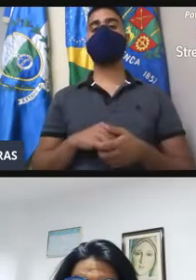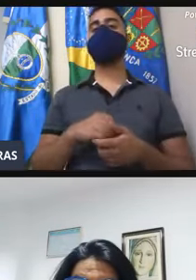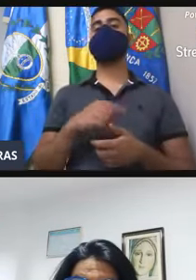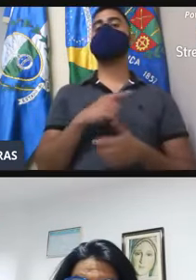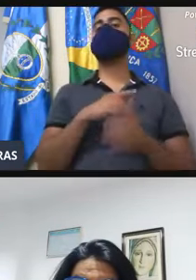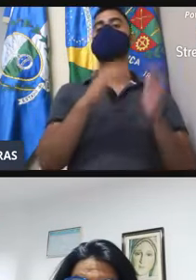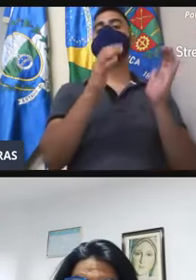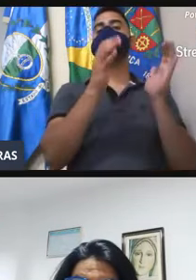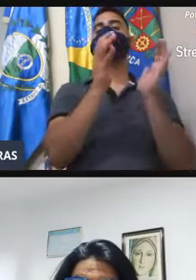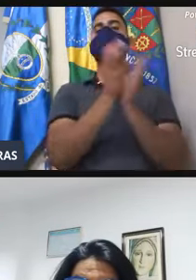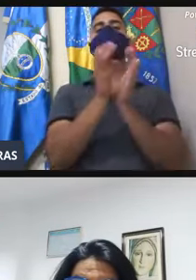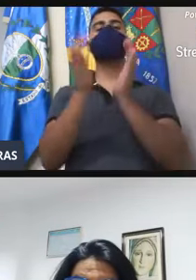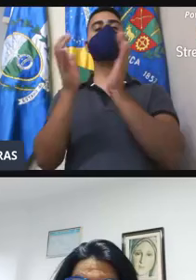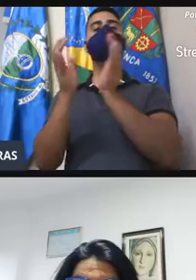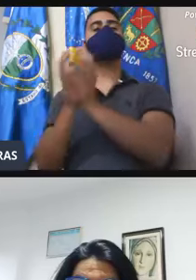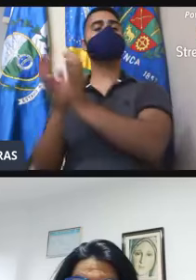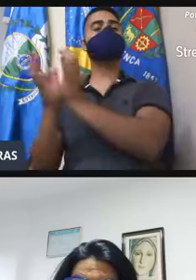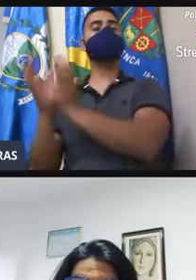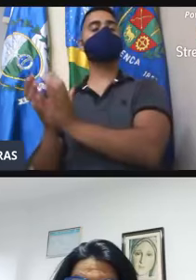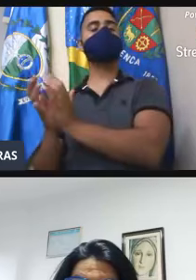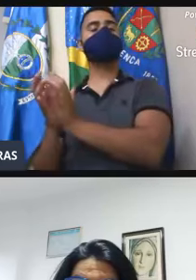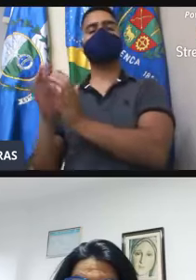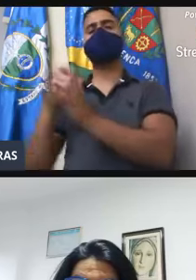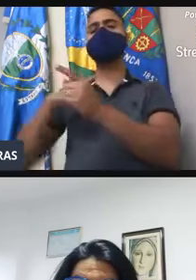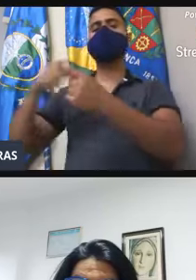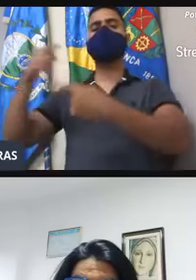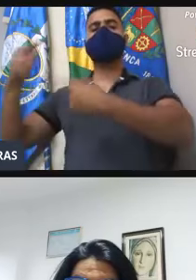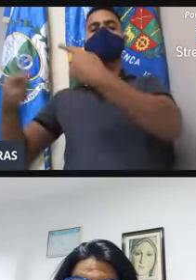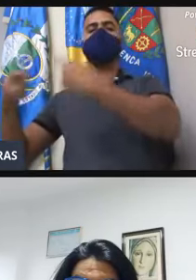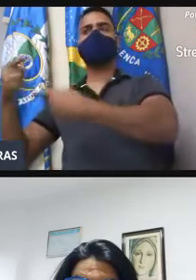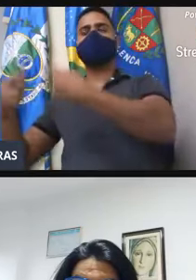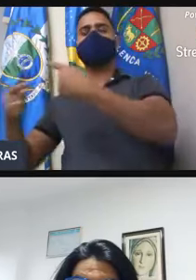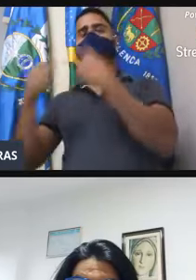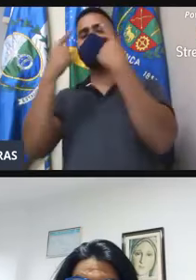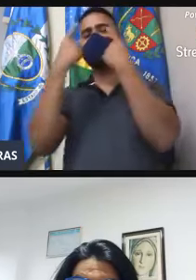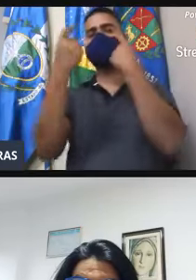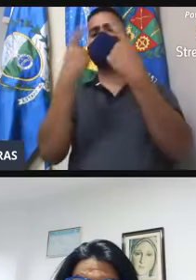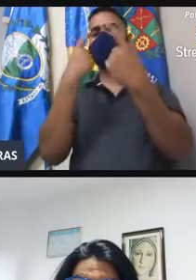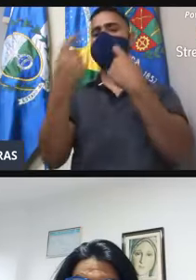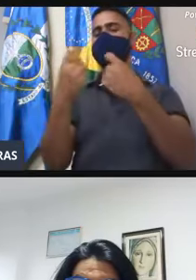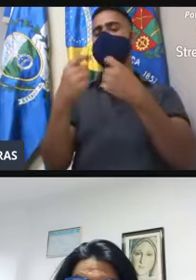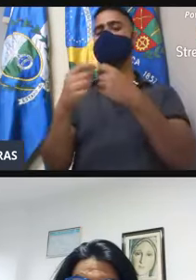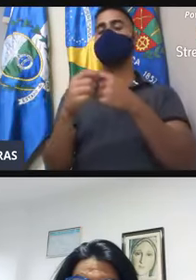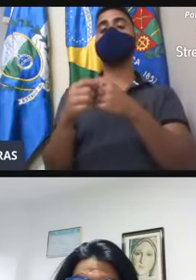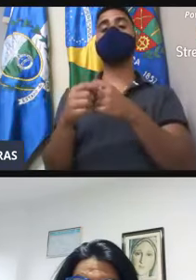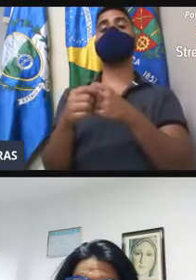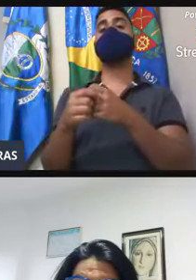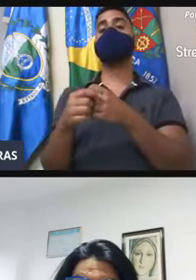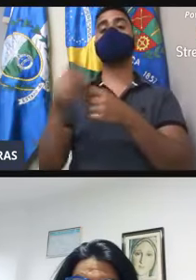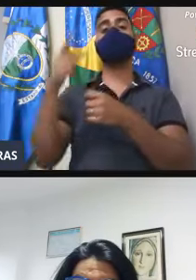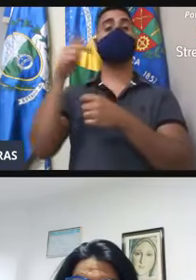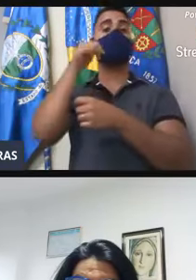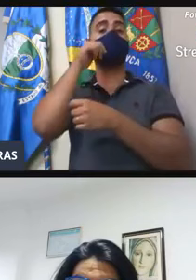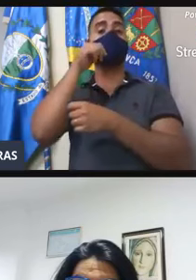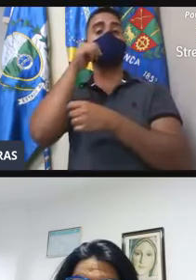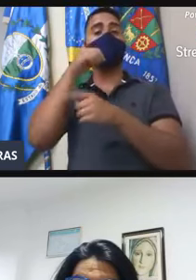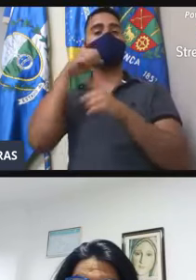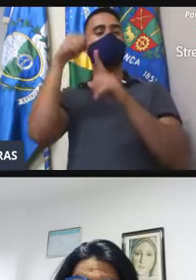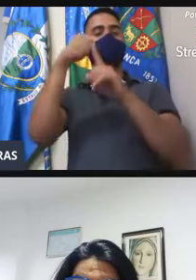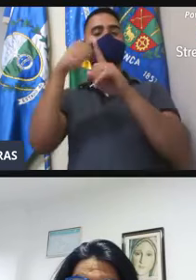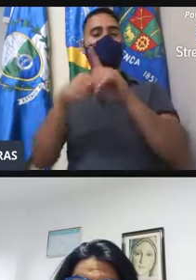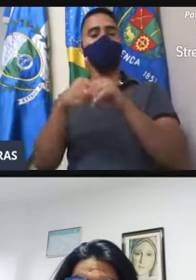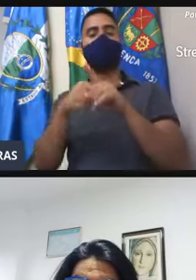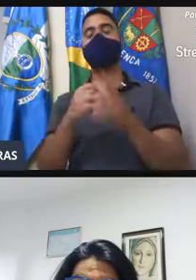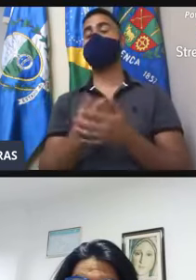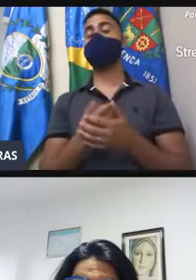grupos, frentes, que discutem a violência doméstica e o feminicídio. Valença hoje